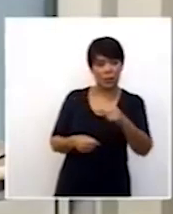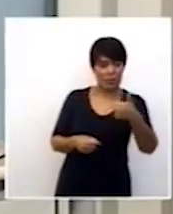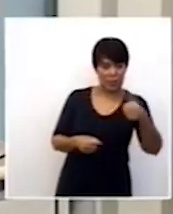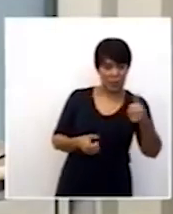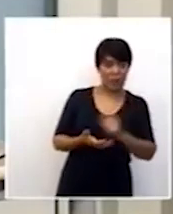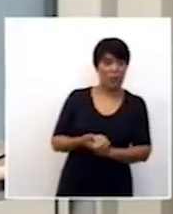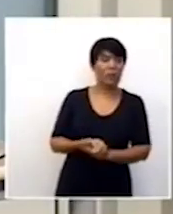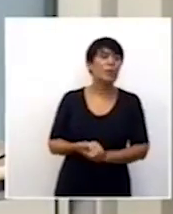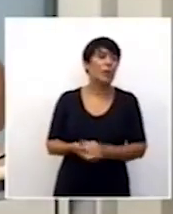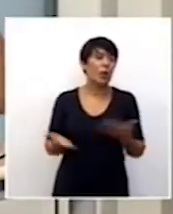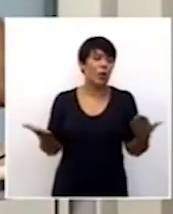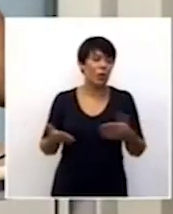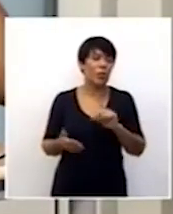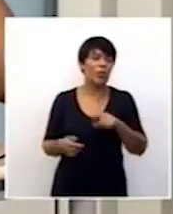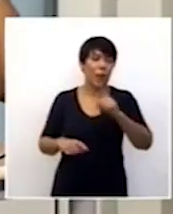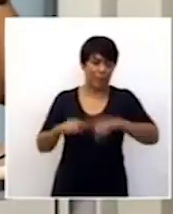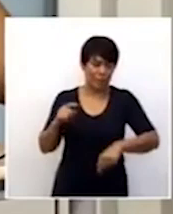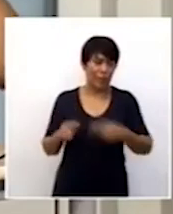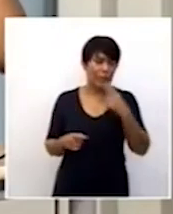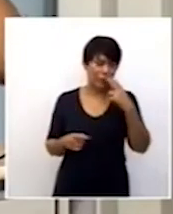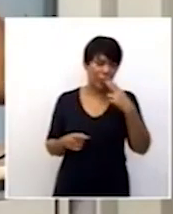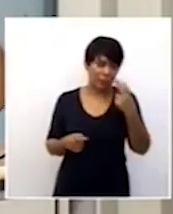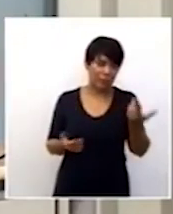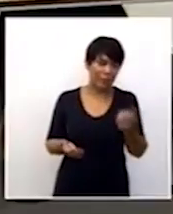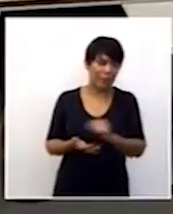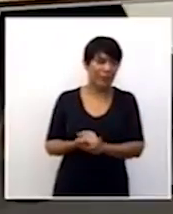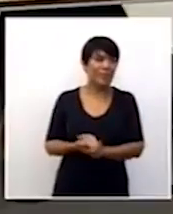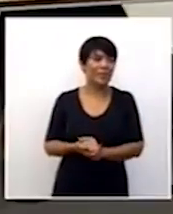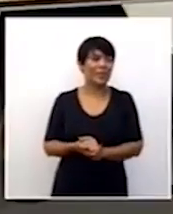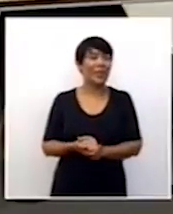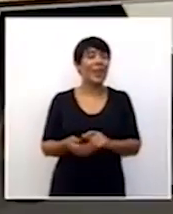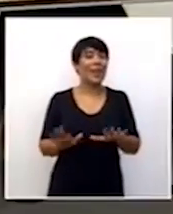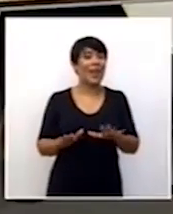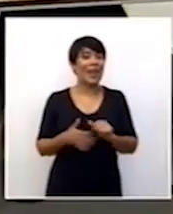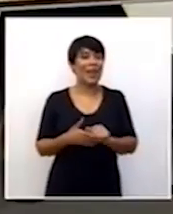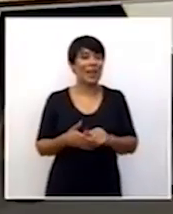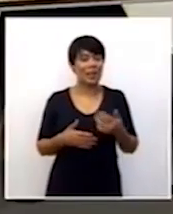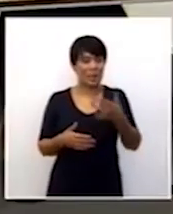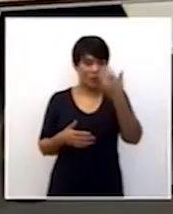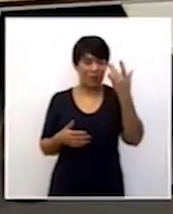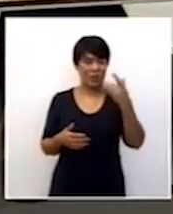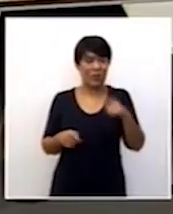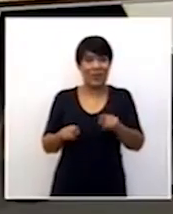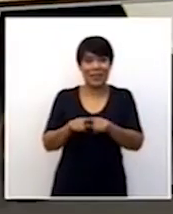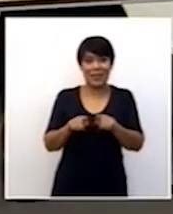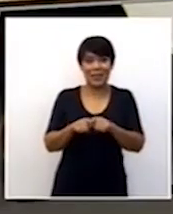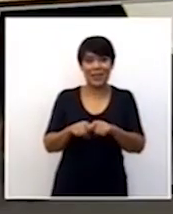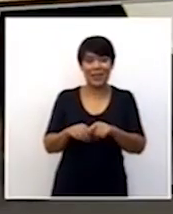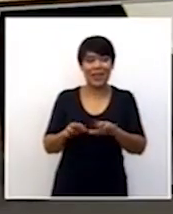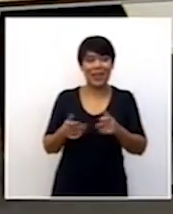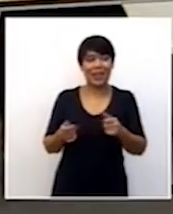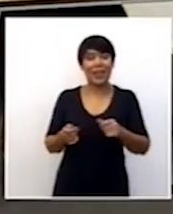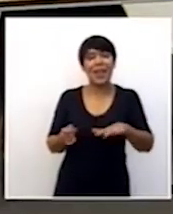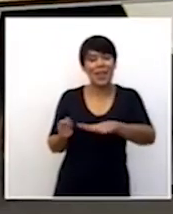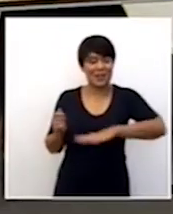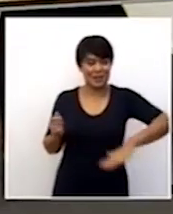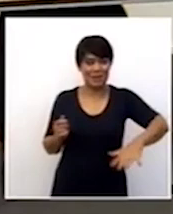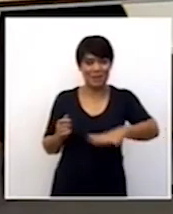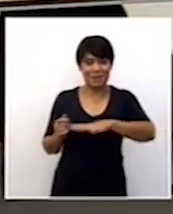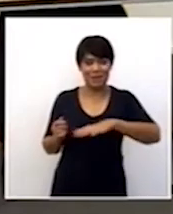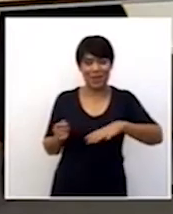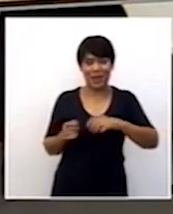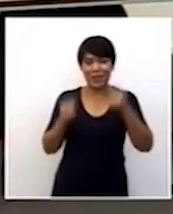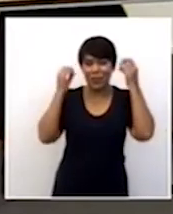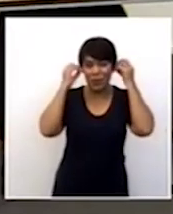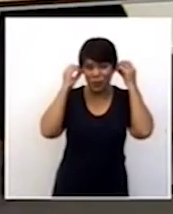lei anti-fone de ouvido alto, não é? Porque se a gente verdade. A pessoa que se expande, né, abrangendo o espaço, né, com